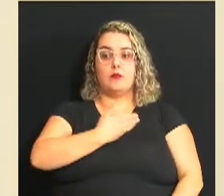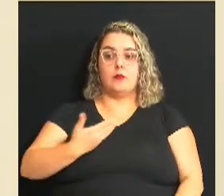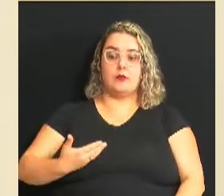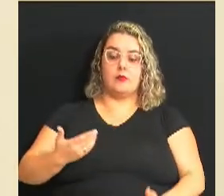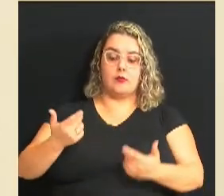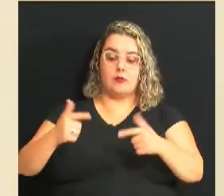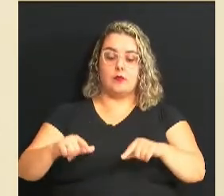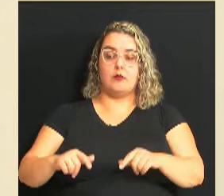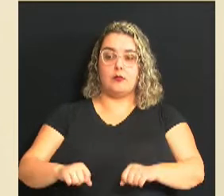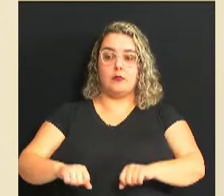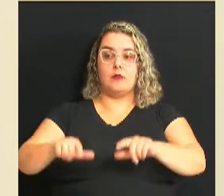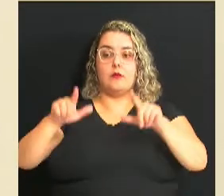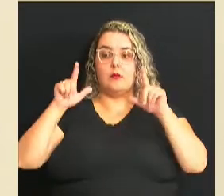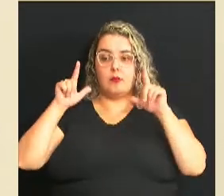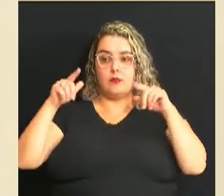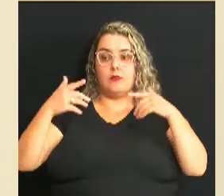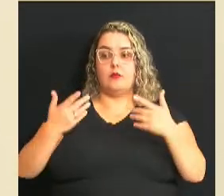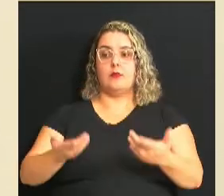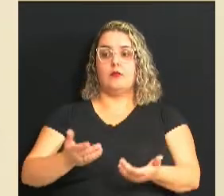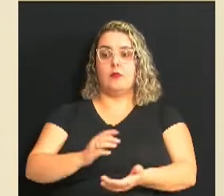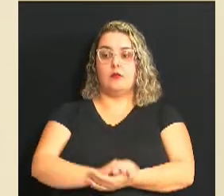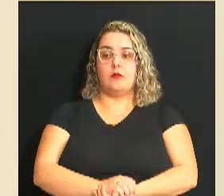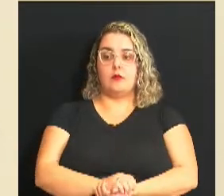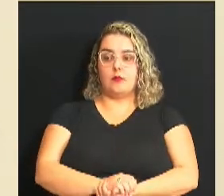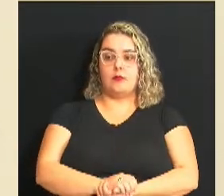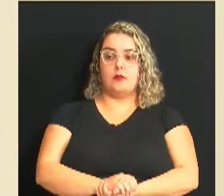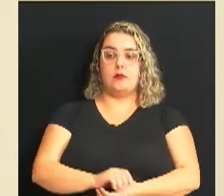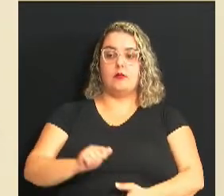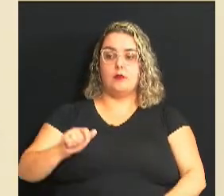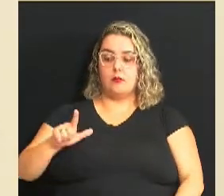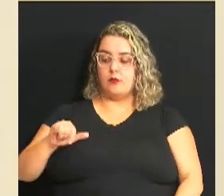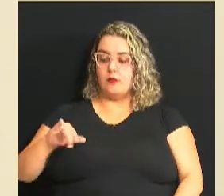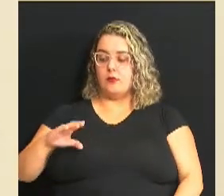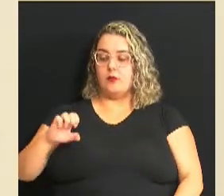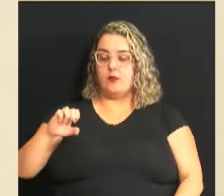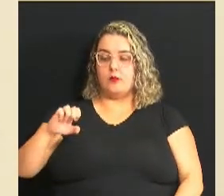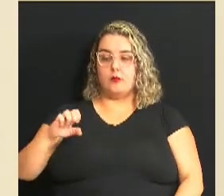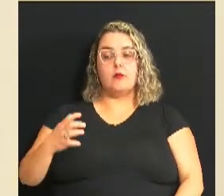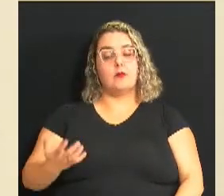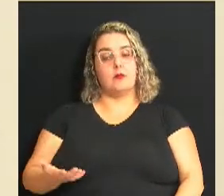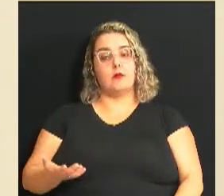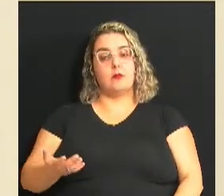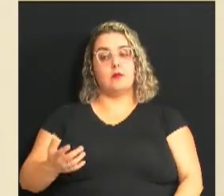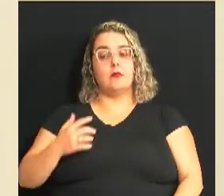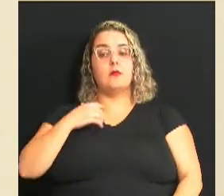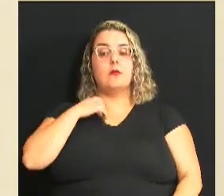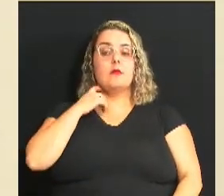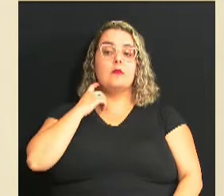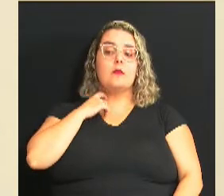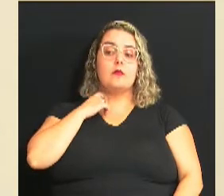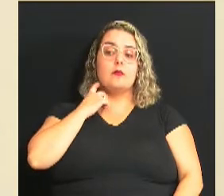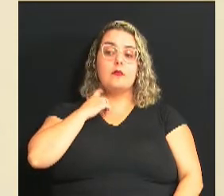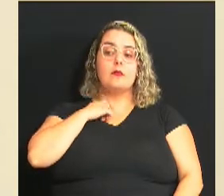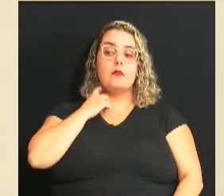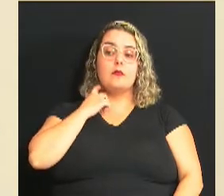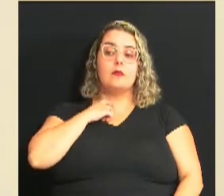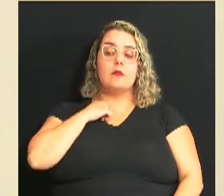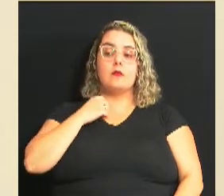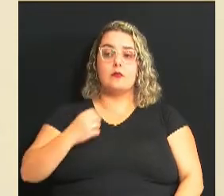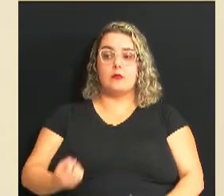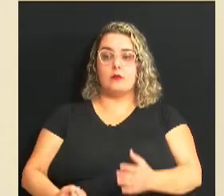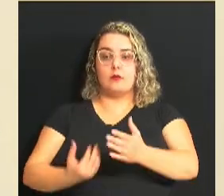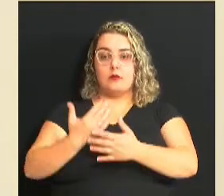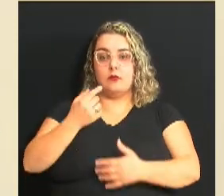destacado aqui pela Alice. Então, nós já vamos formando uma certa opinião em